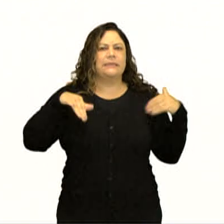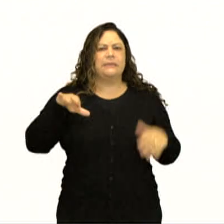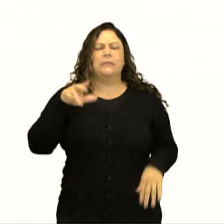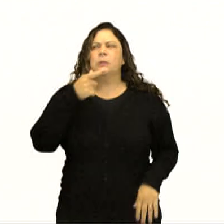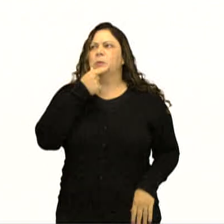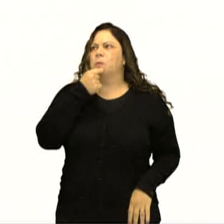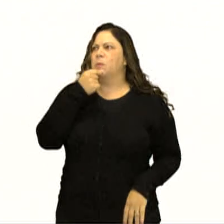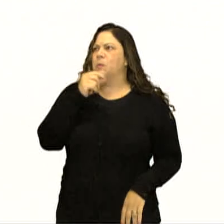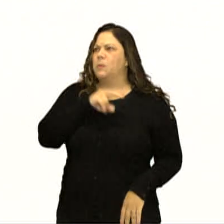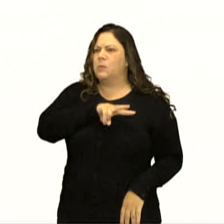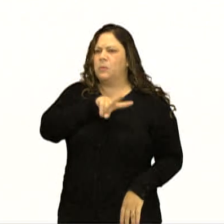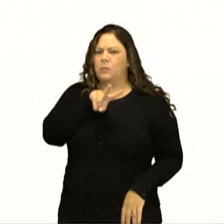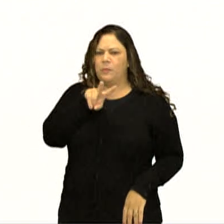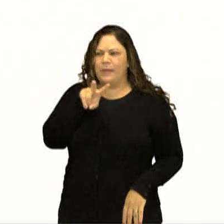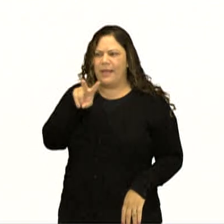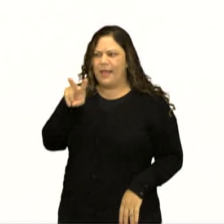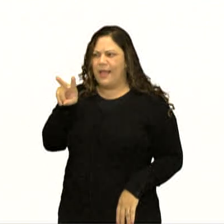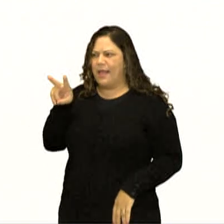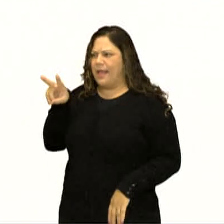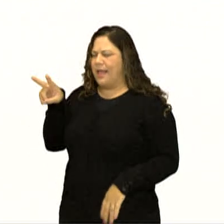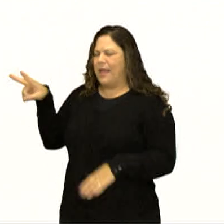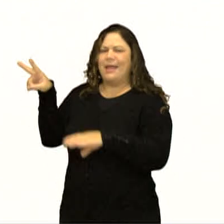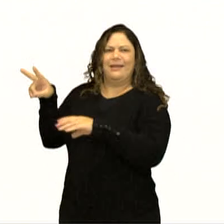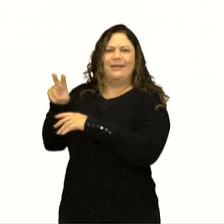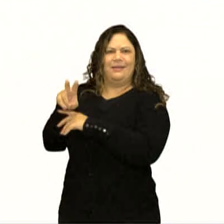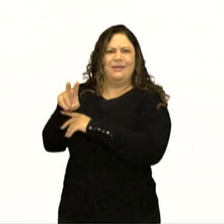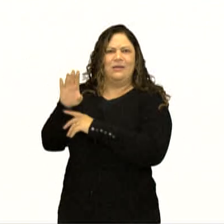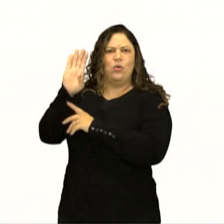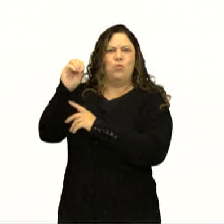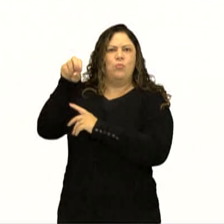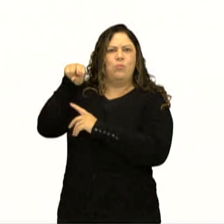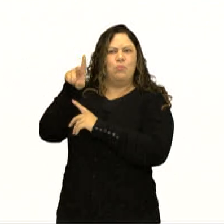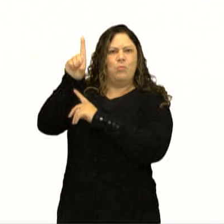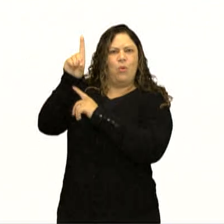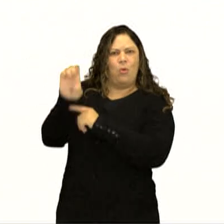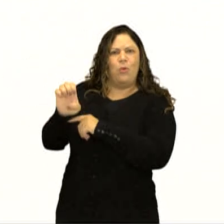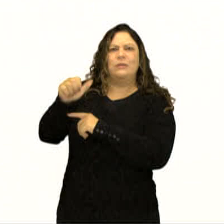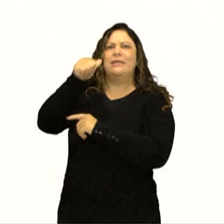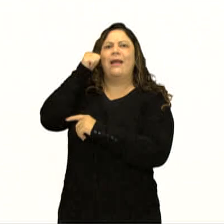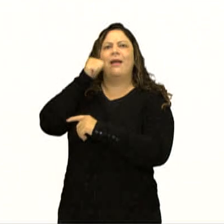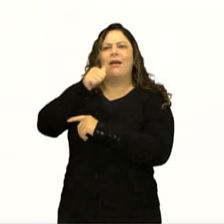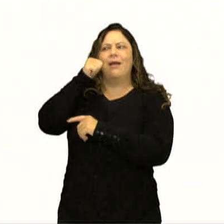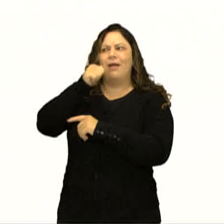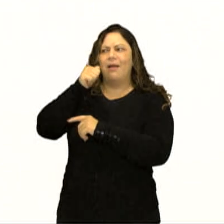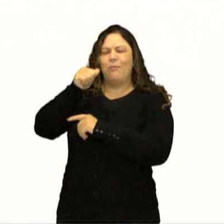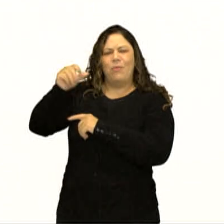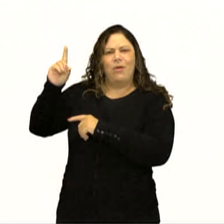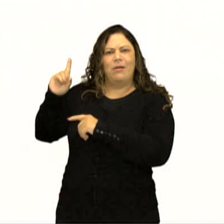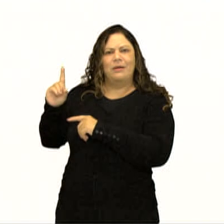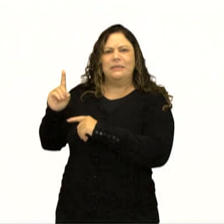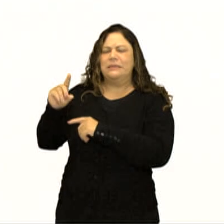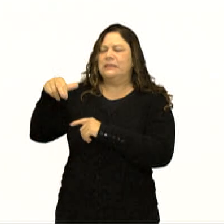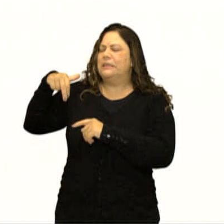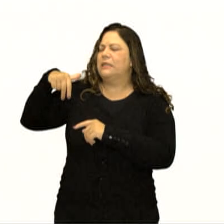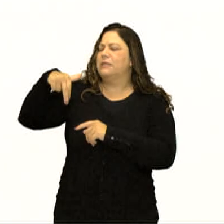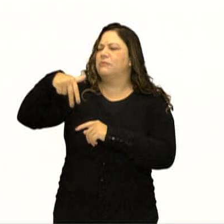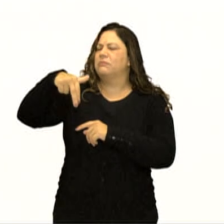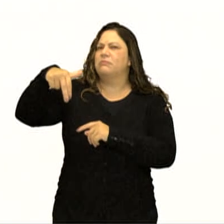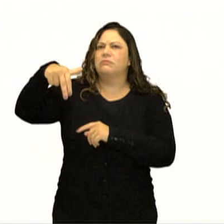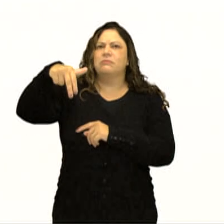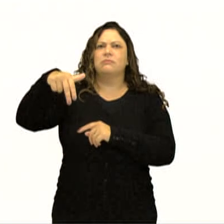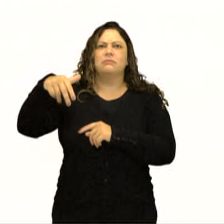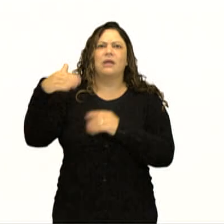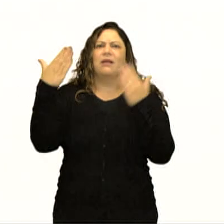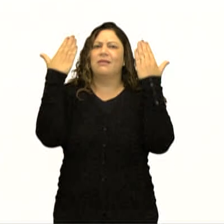Norberto vê um bonde das Laranjeiras, a dama da exposição, e ela não ouviu.